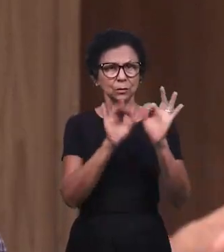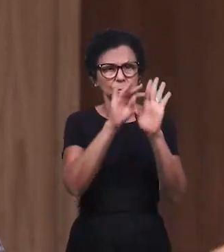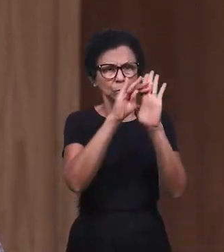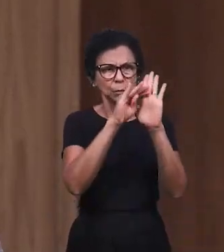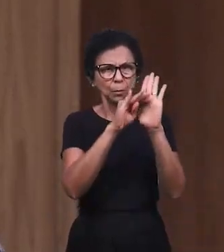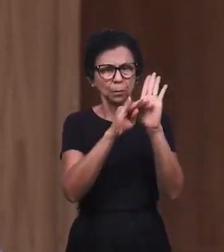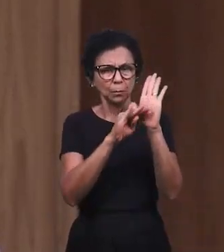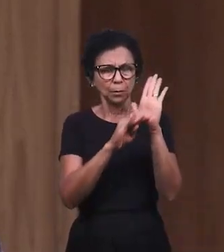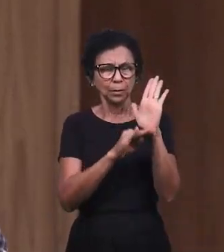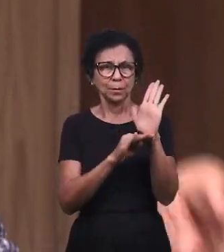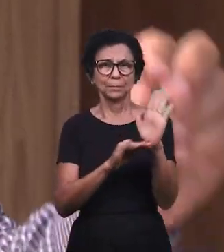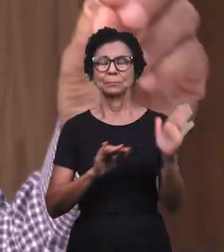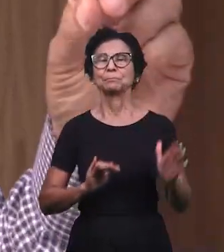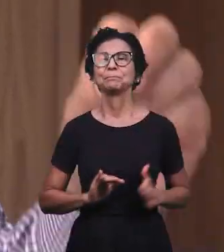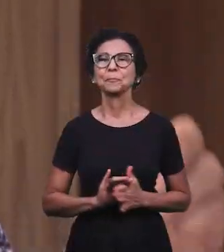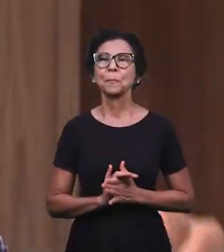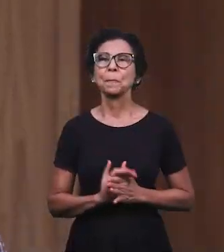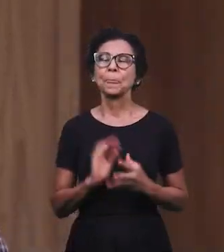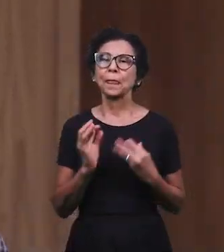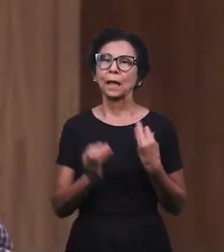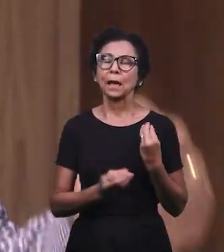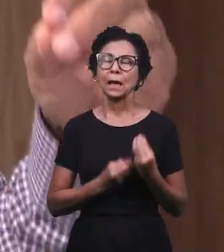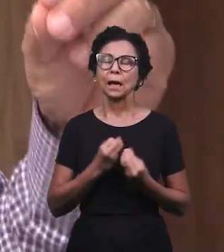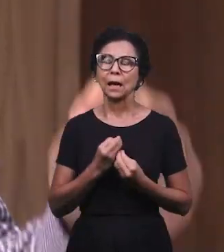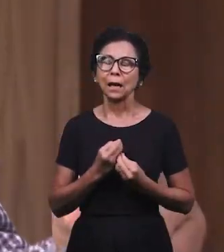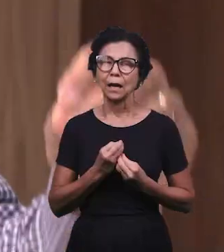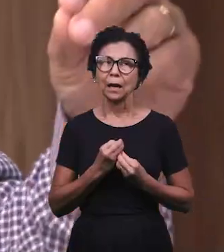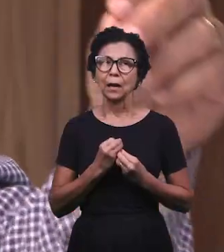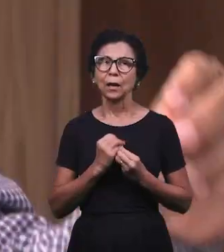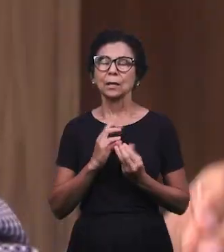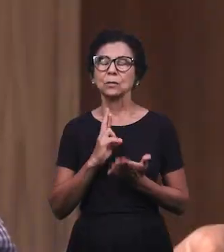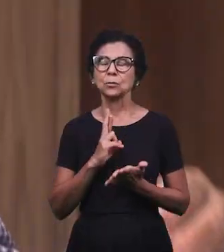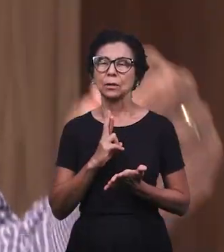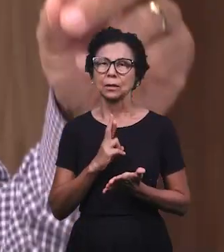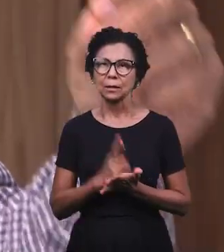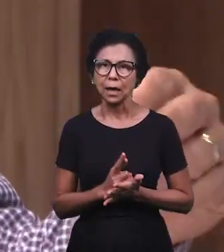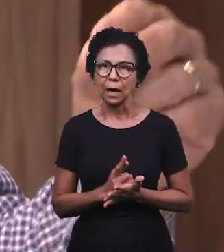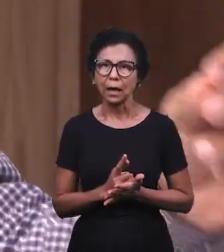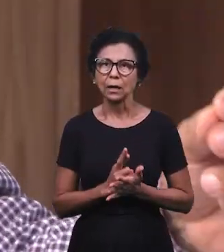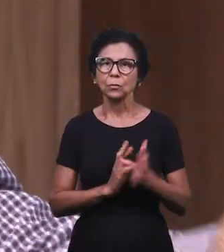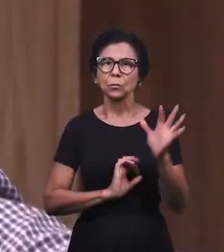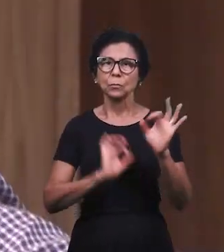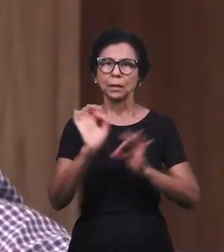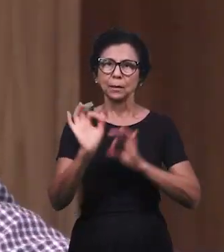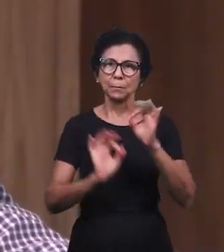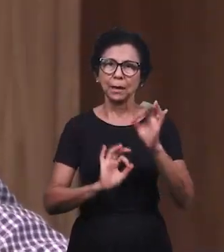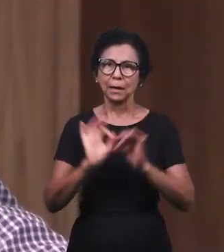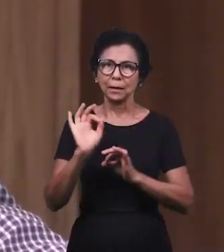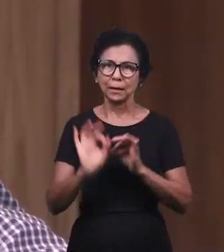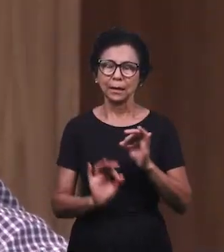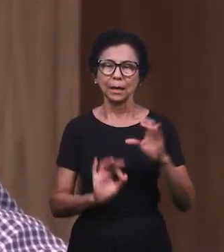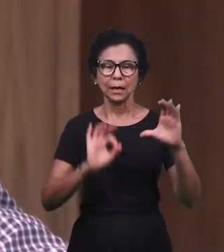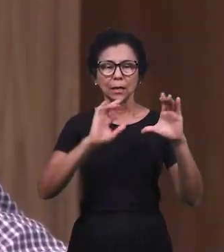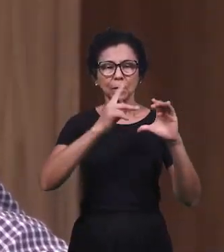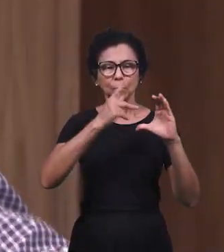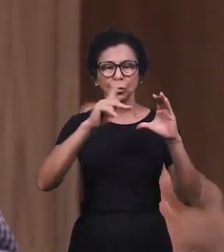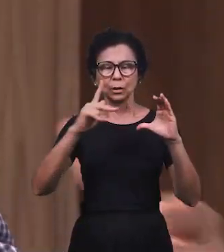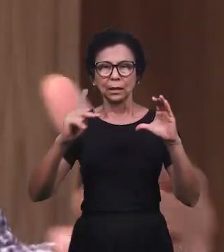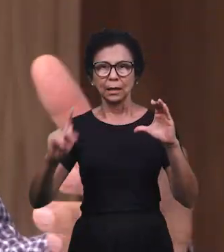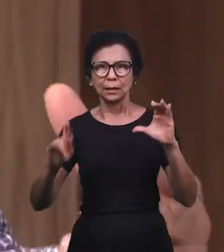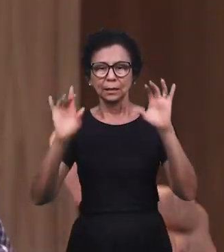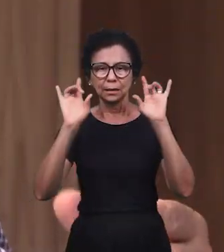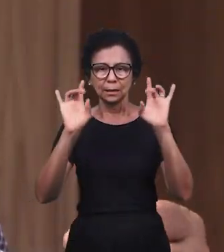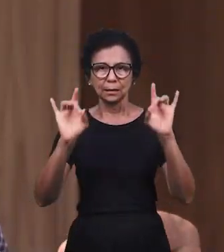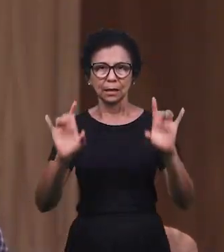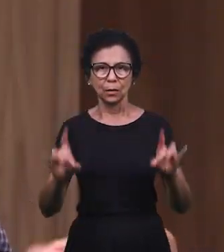de forma a produzir cada proteína, cada tecido do nosso organismo. E aí